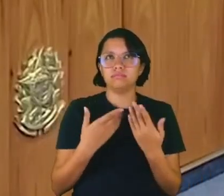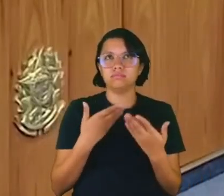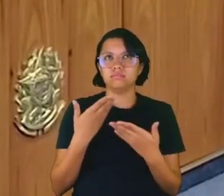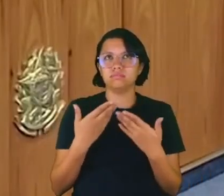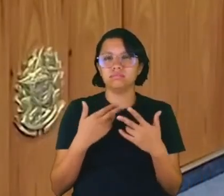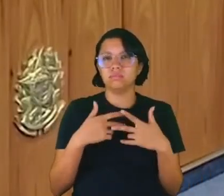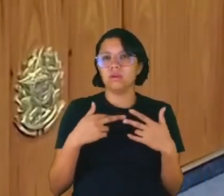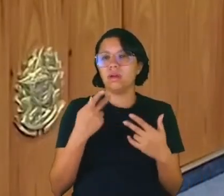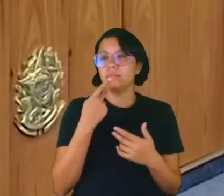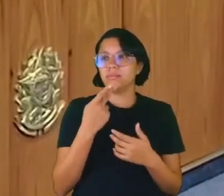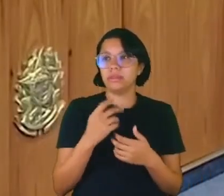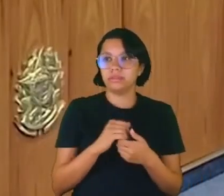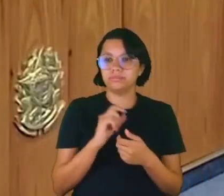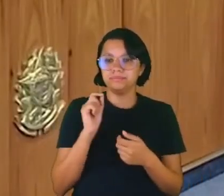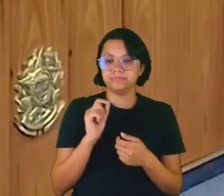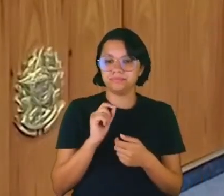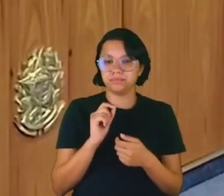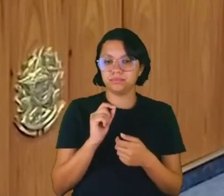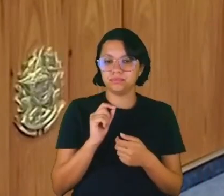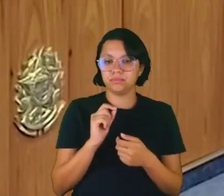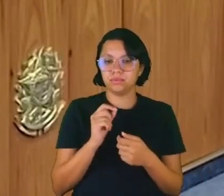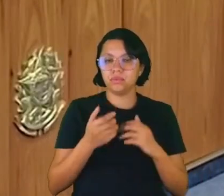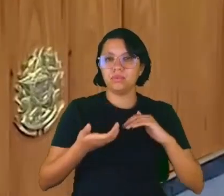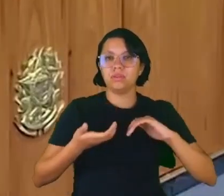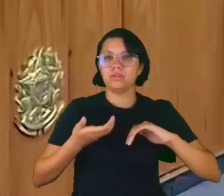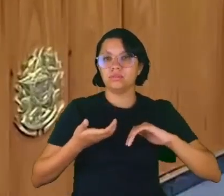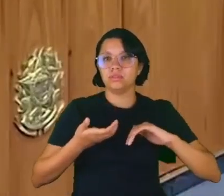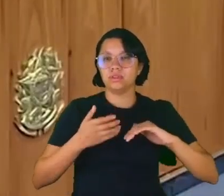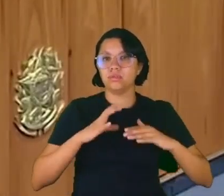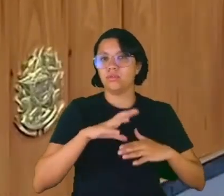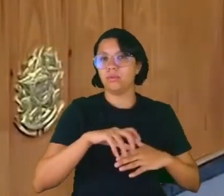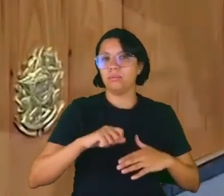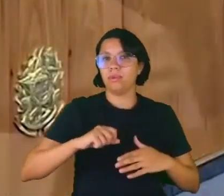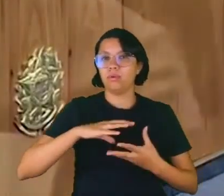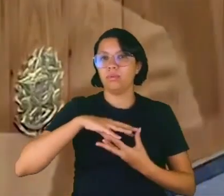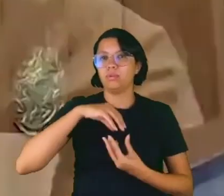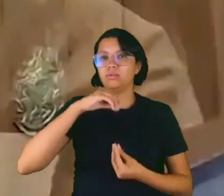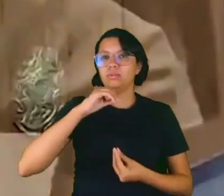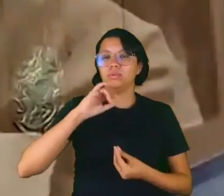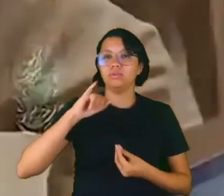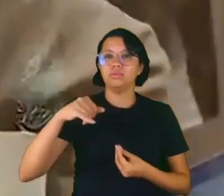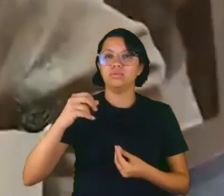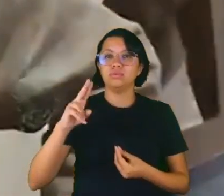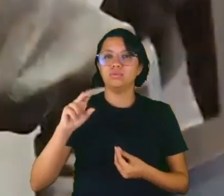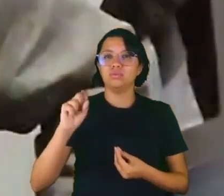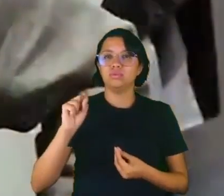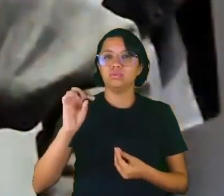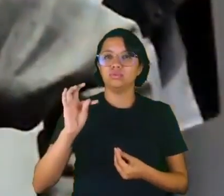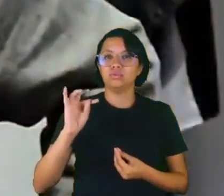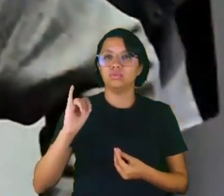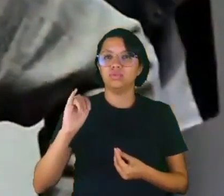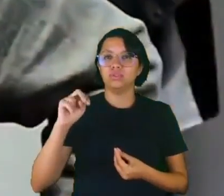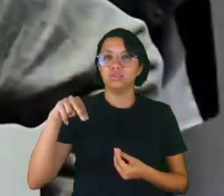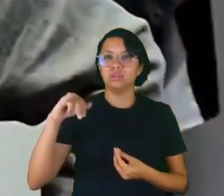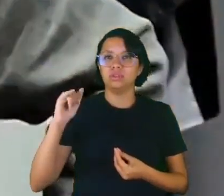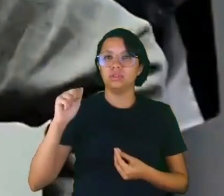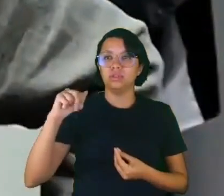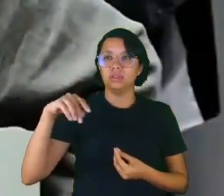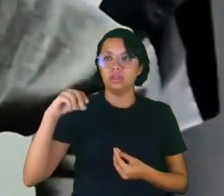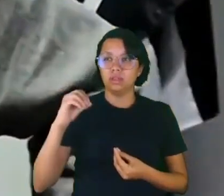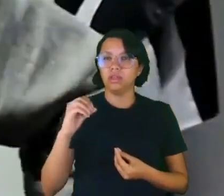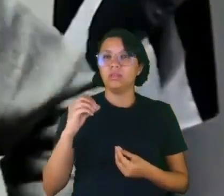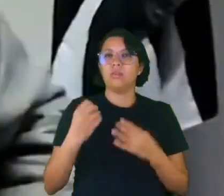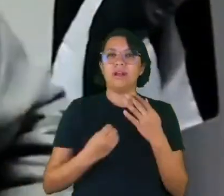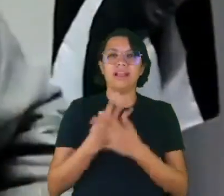uma coisa para dizer, que o Congresso Nacional foi tomado pelo espírito de Justiniano, né? A produção de leis é incessante, uma